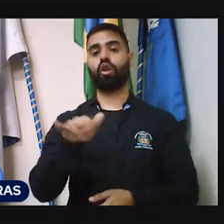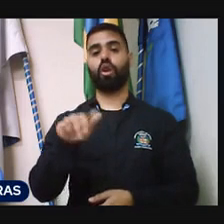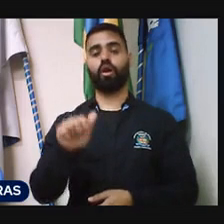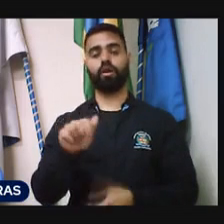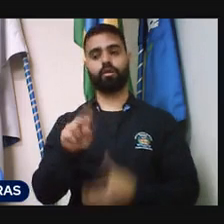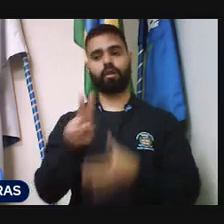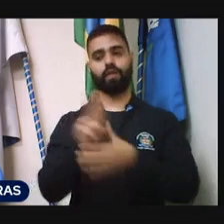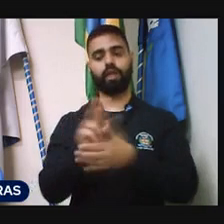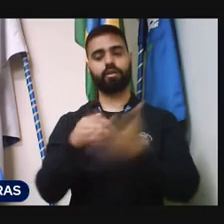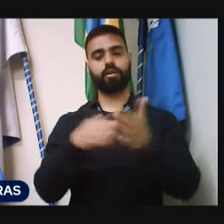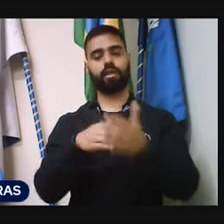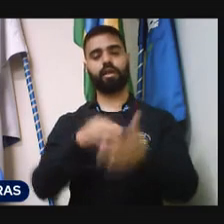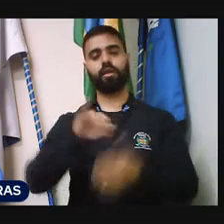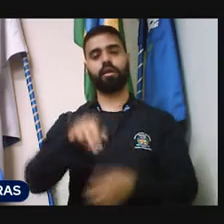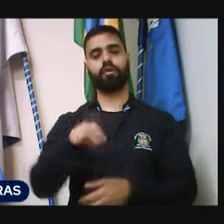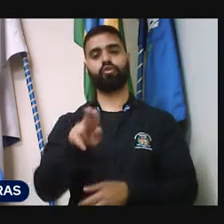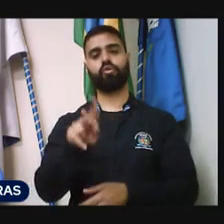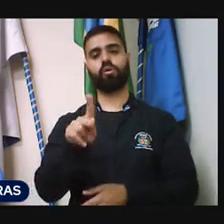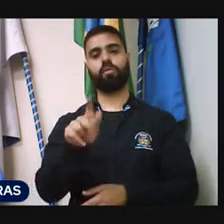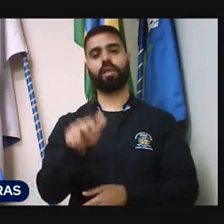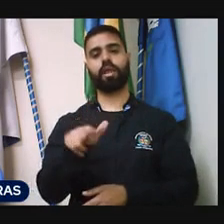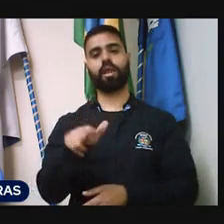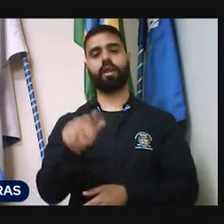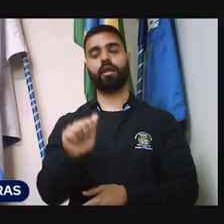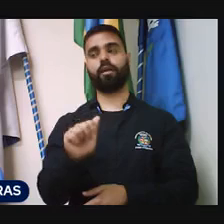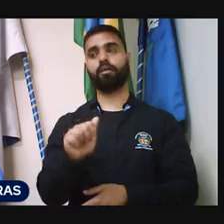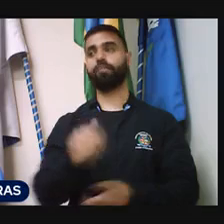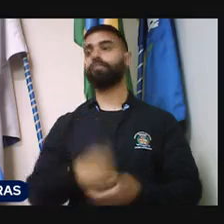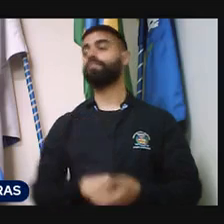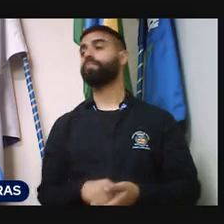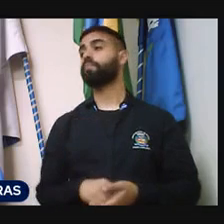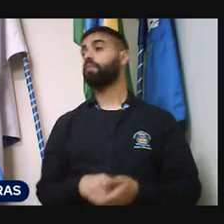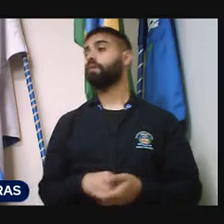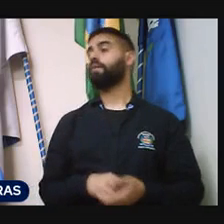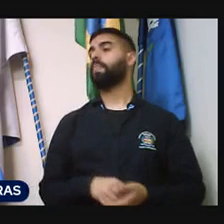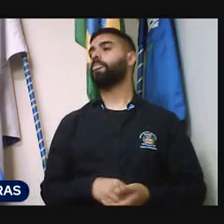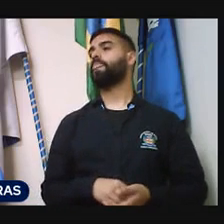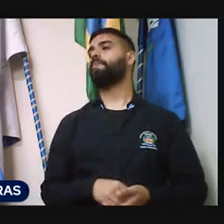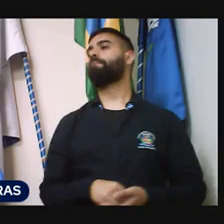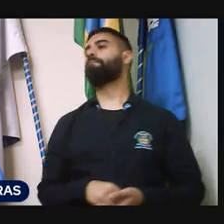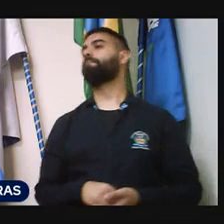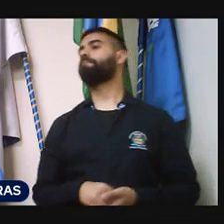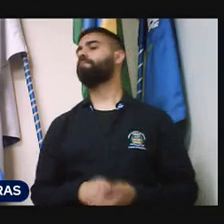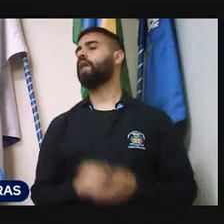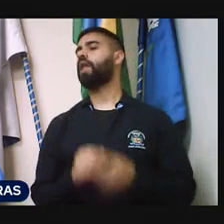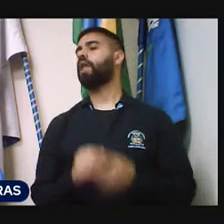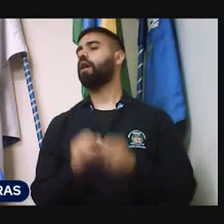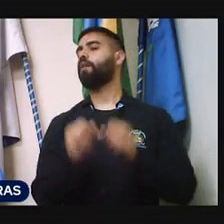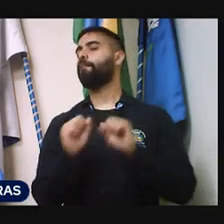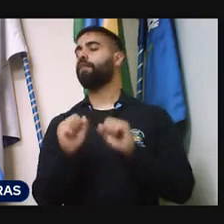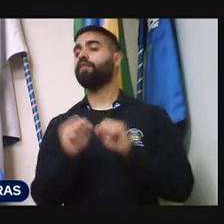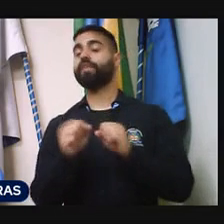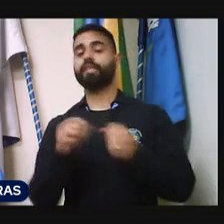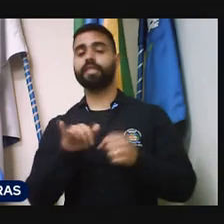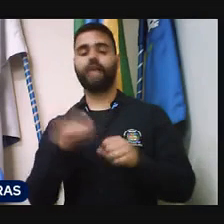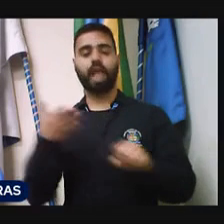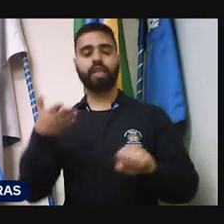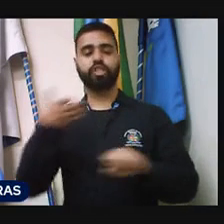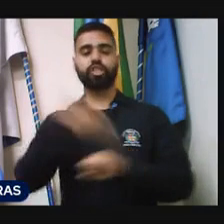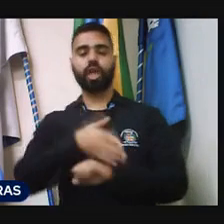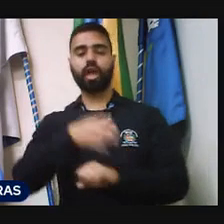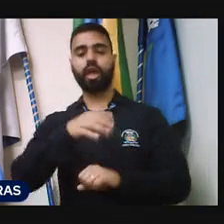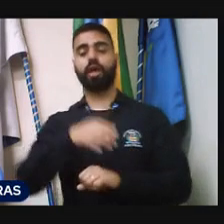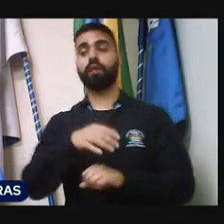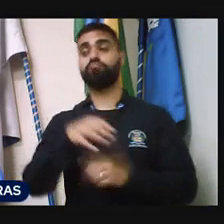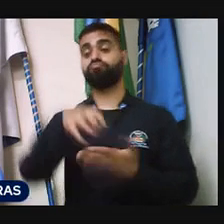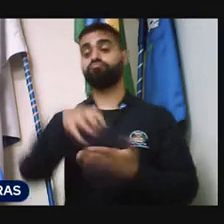Valença do Paraná e Viação Pedro Antônio linha Jupará Nova Açores para que as rezas ao chegar ao centro do